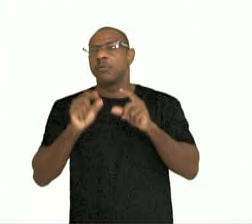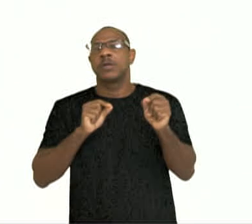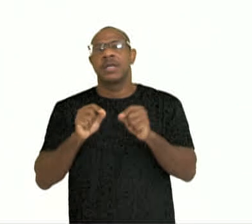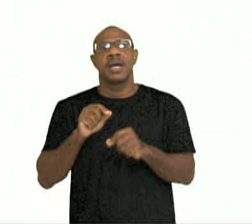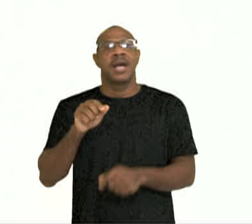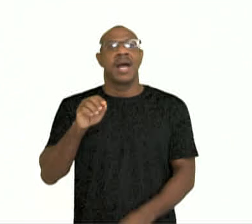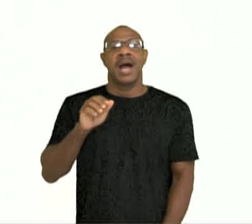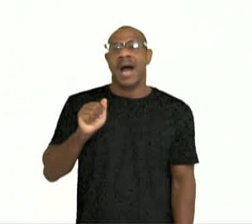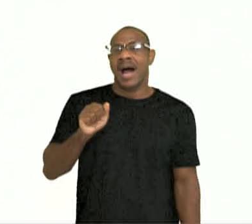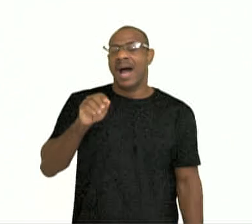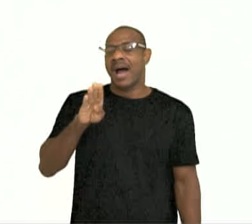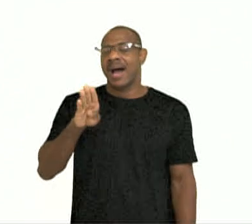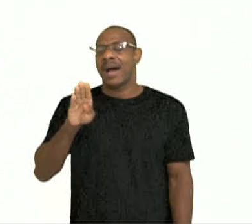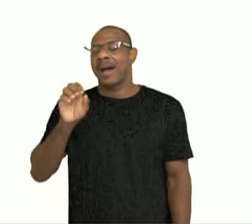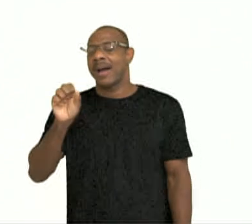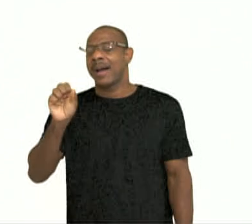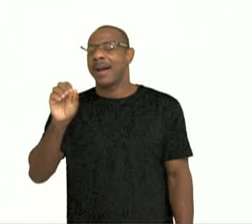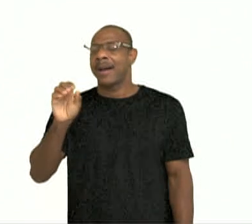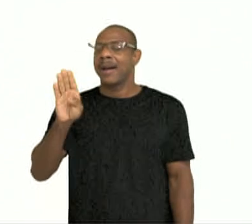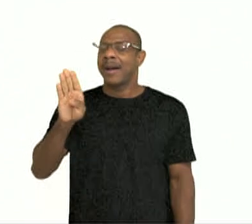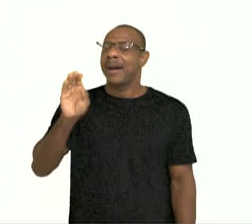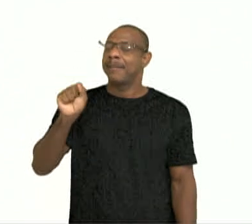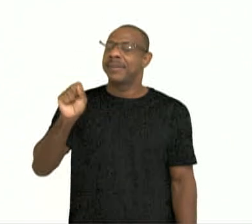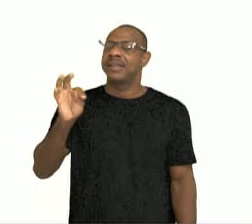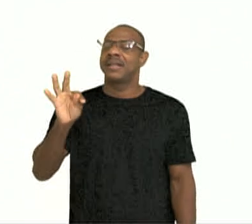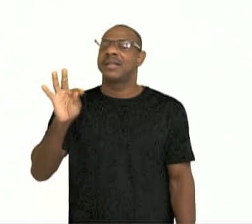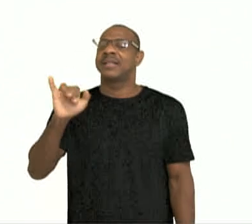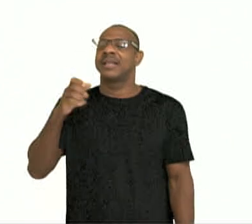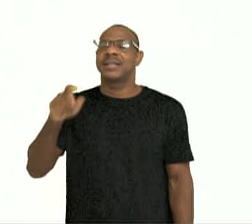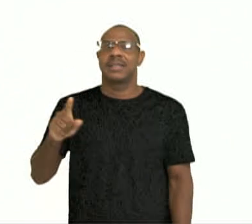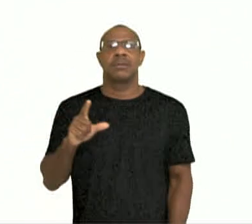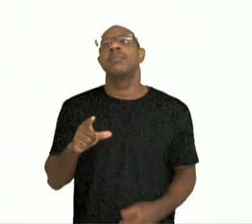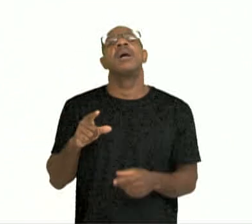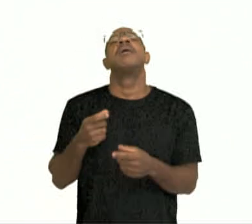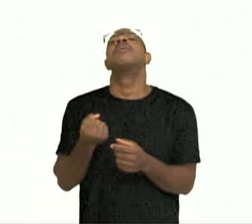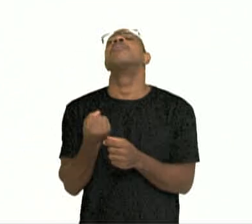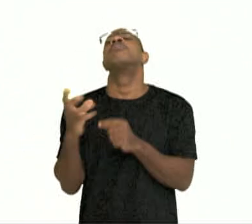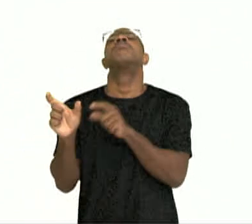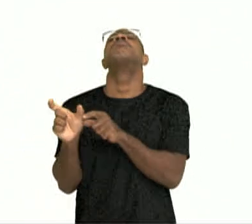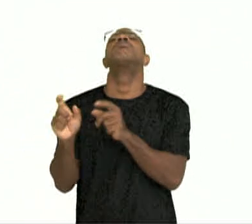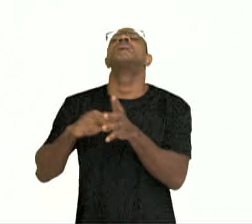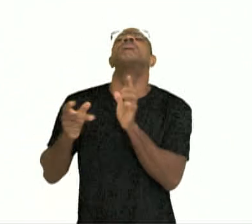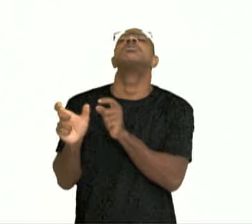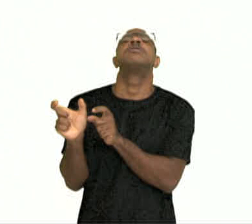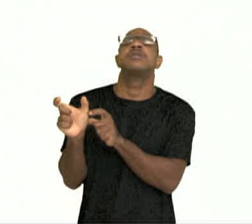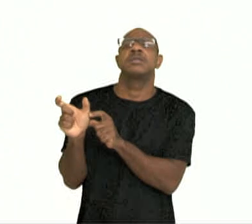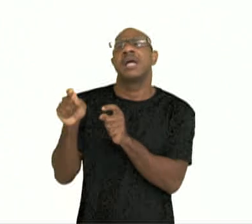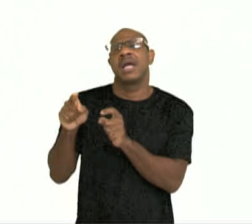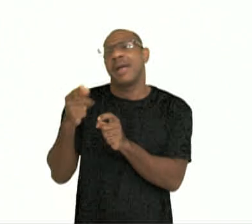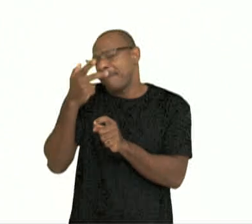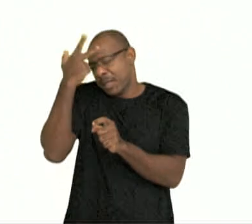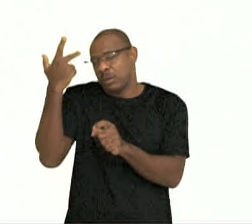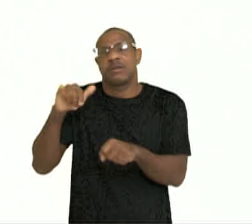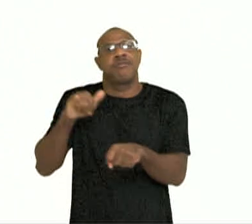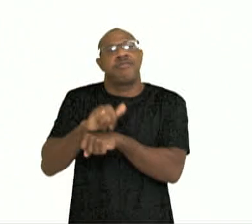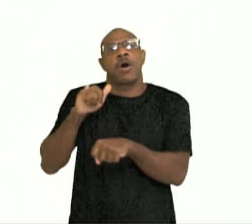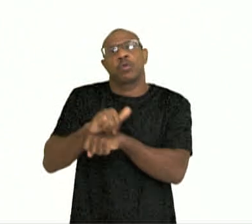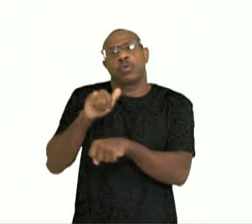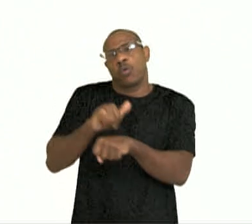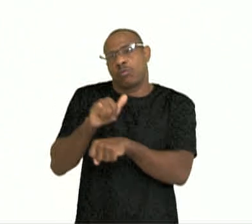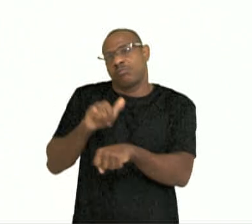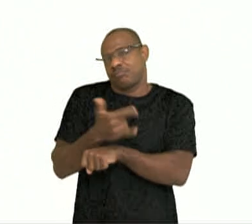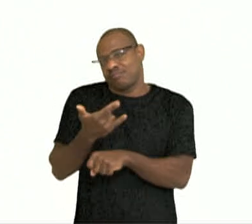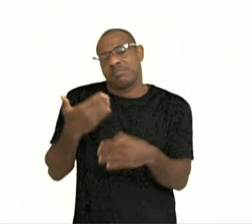significa ausência, é o número de faltantes na prova. O motivo pode ser bem variado, pessoas que